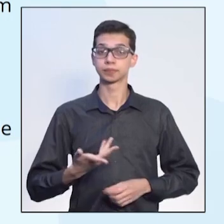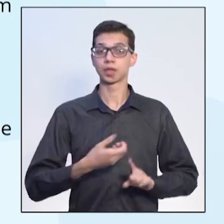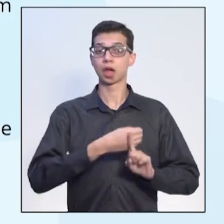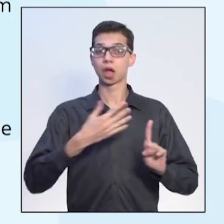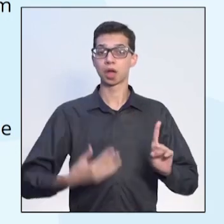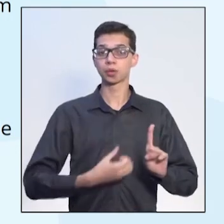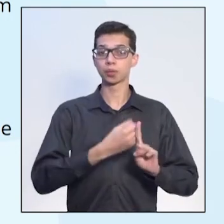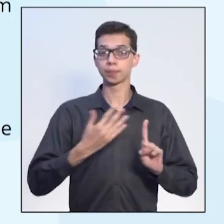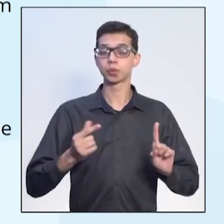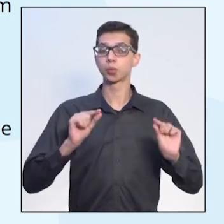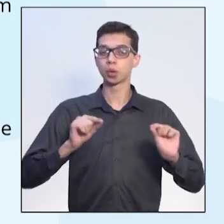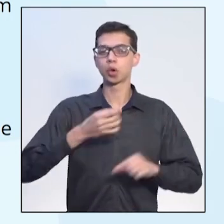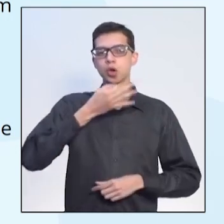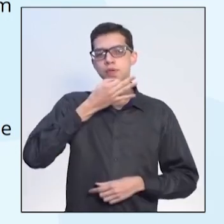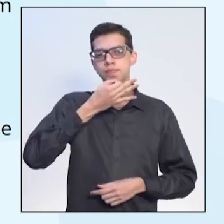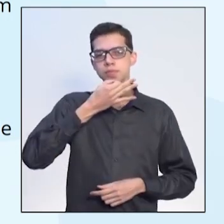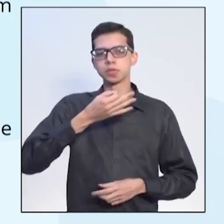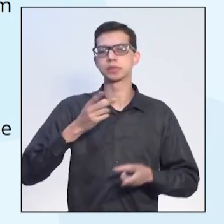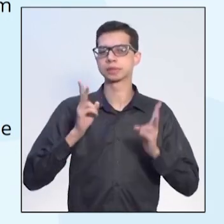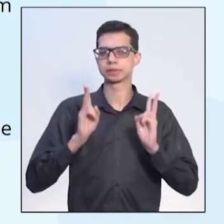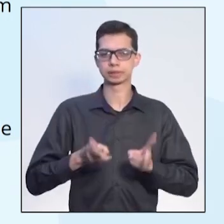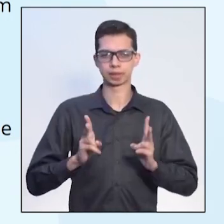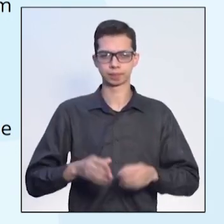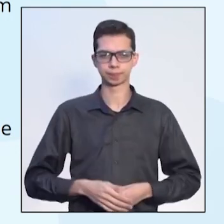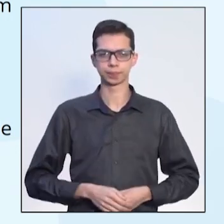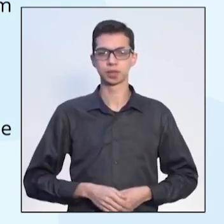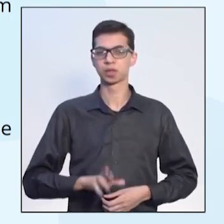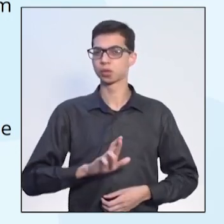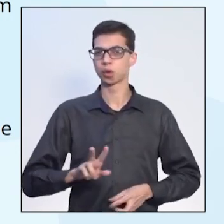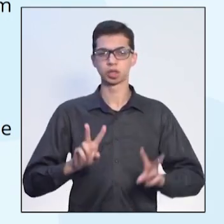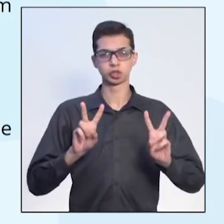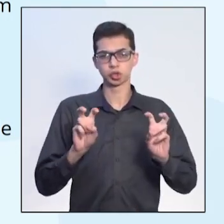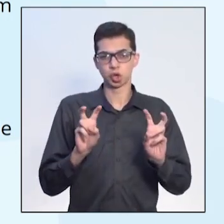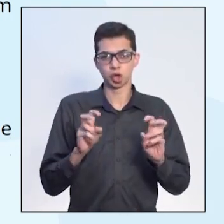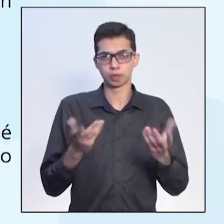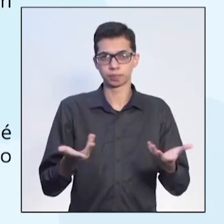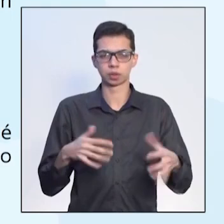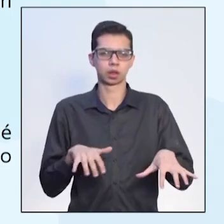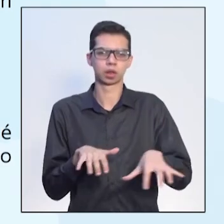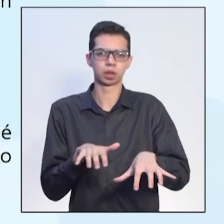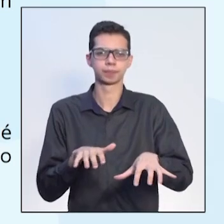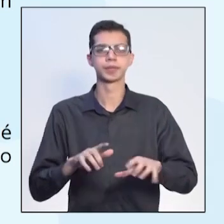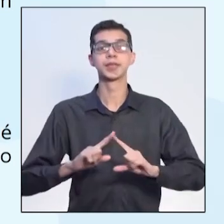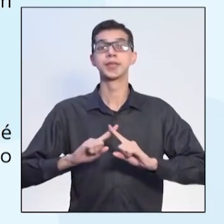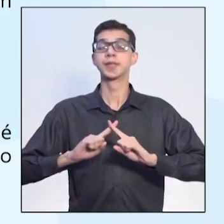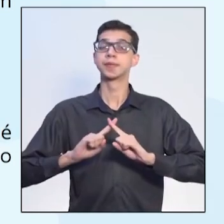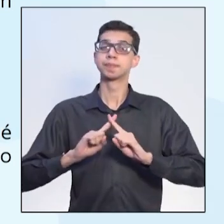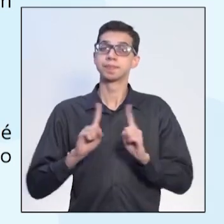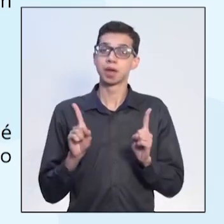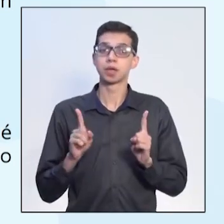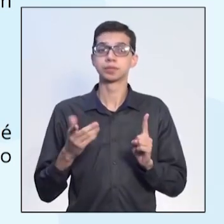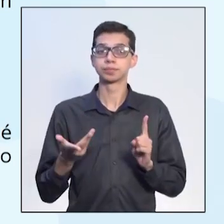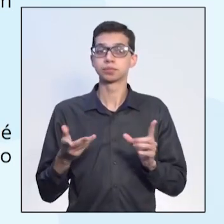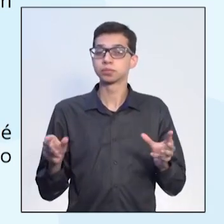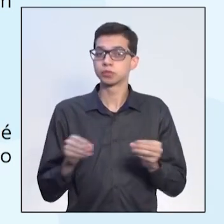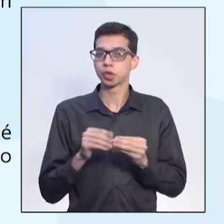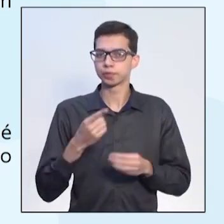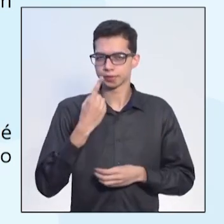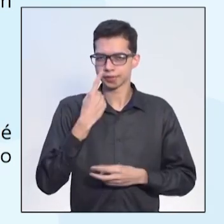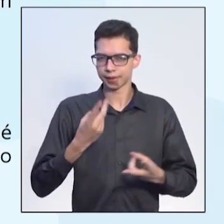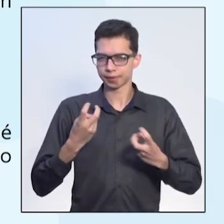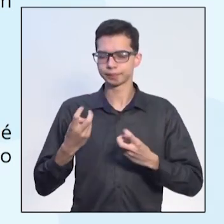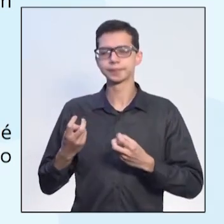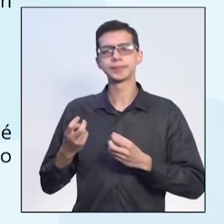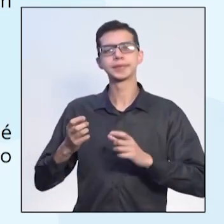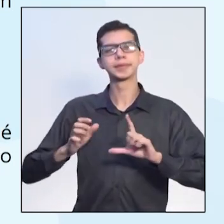possibilidades claramente seguidos por quase todos os que se aventuram produzindo. Notem, voltando aqui nessa tela, que eu falo que o filme que definiu